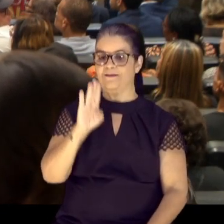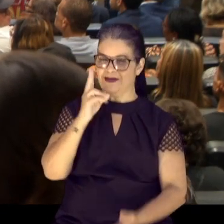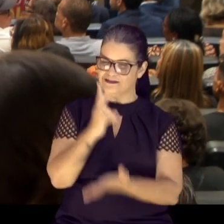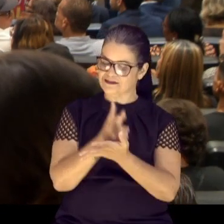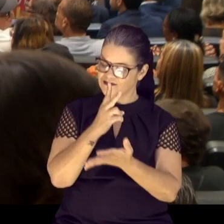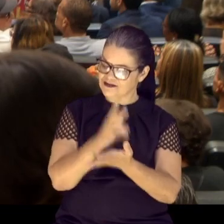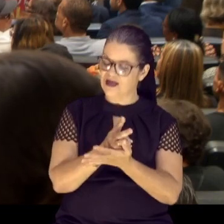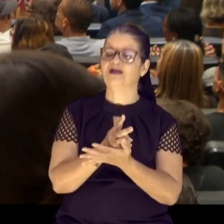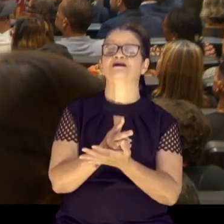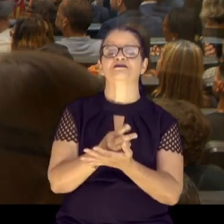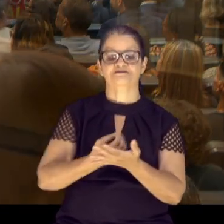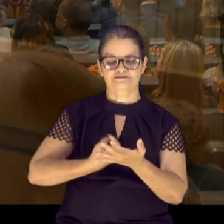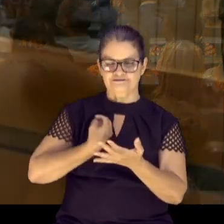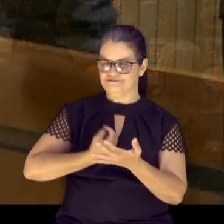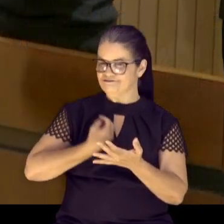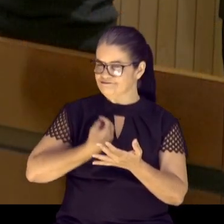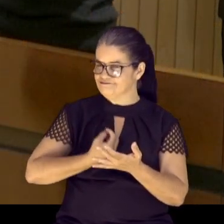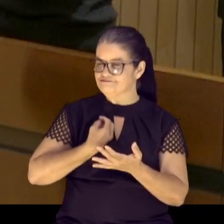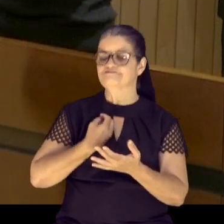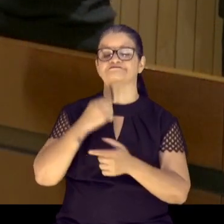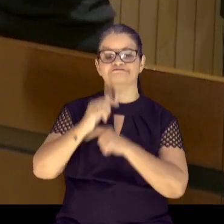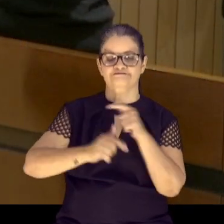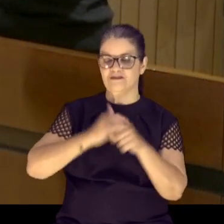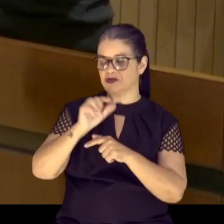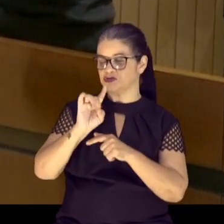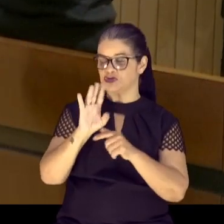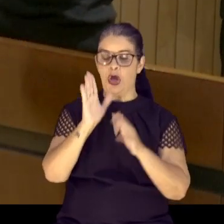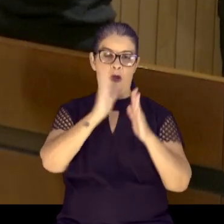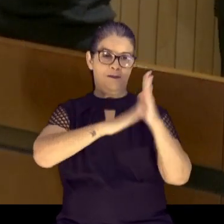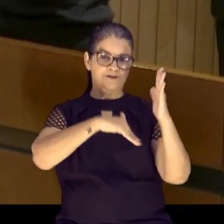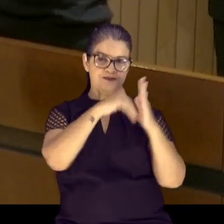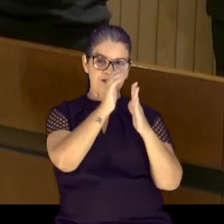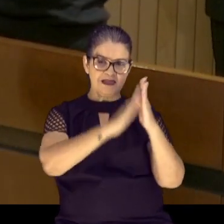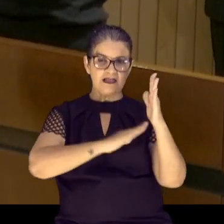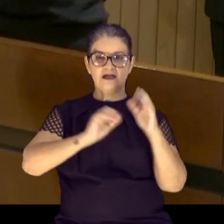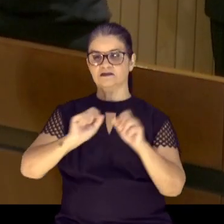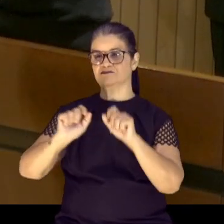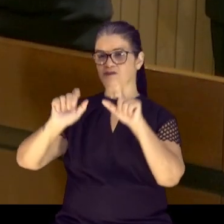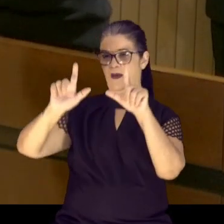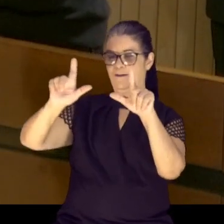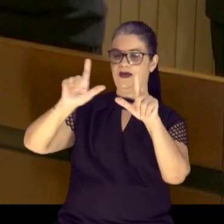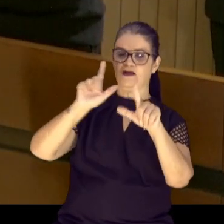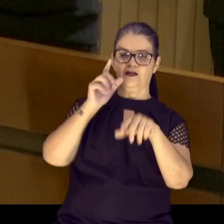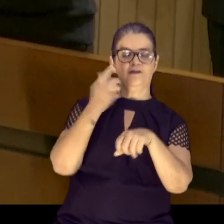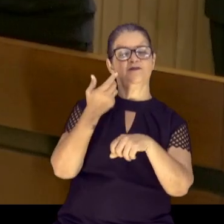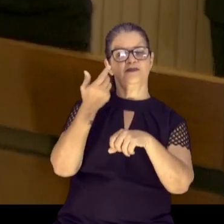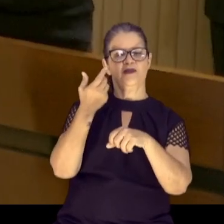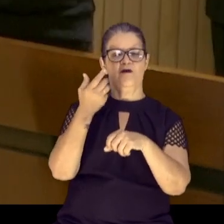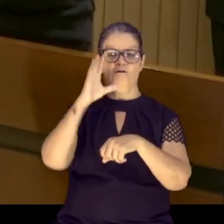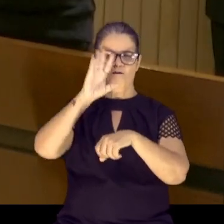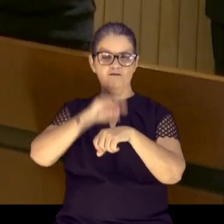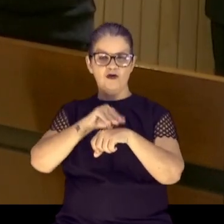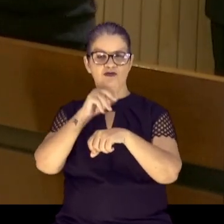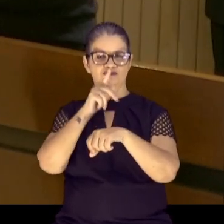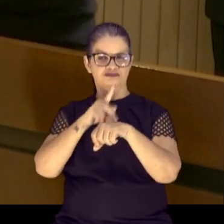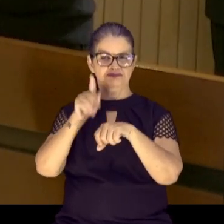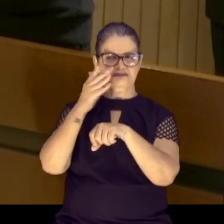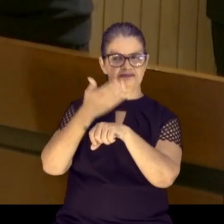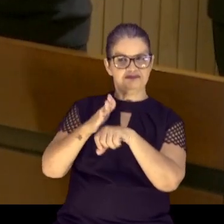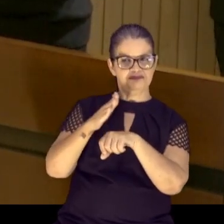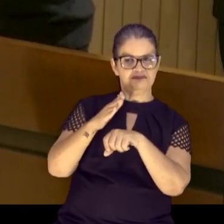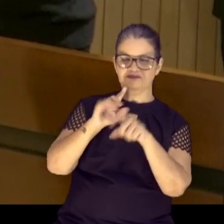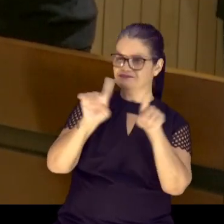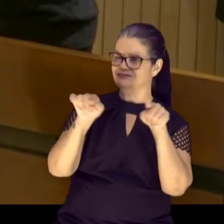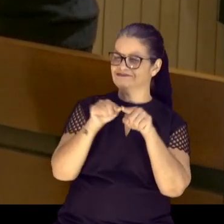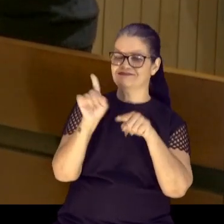Não somos simplesmente um partido de frases pintadas na parede ou de fotos preto e branco penduradas em nossas salas. Eduardo